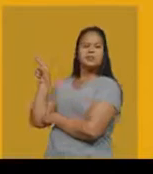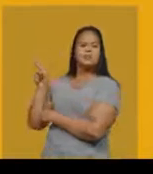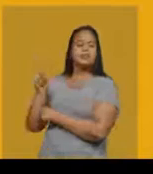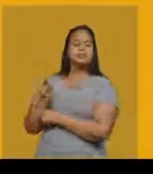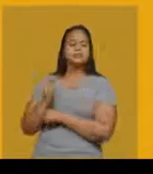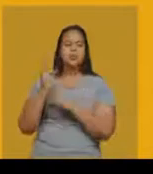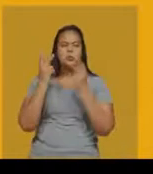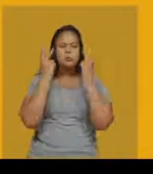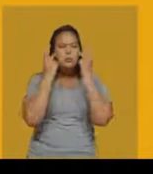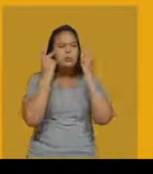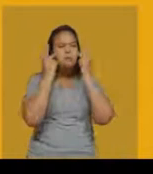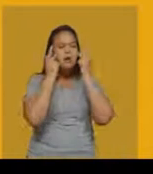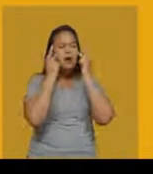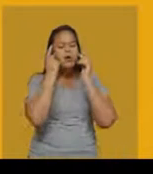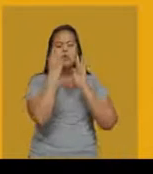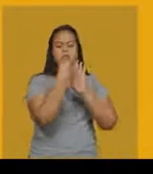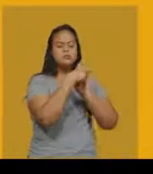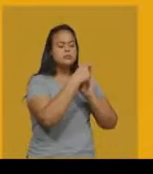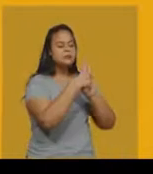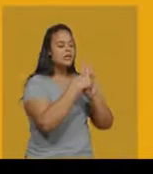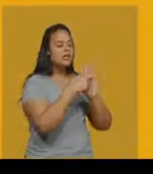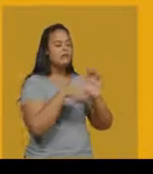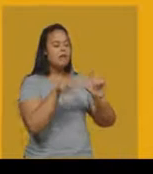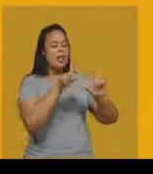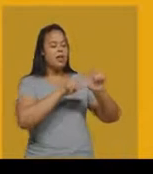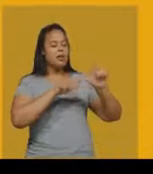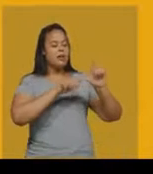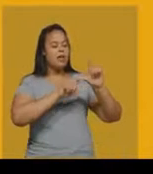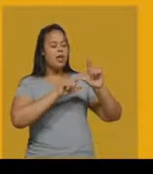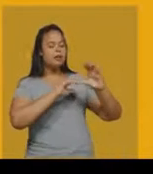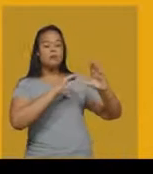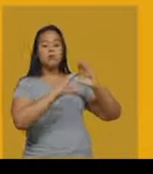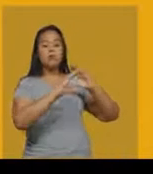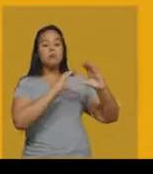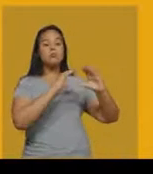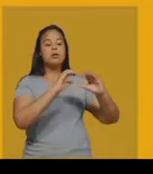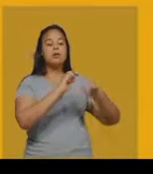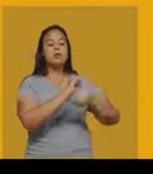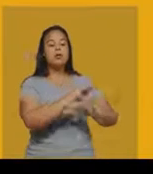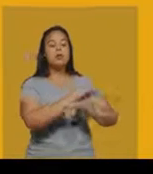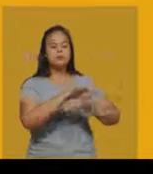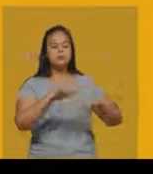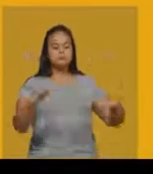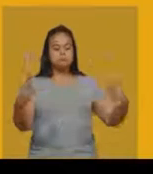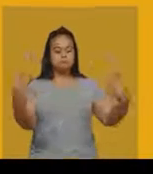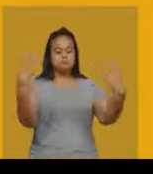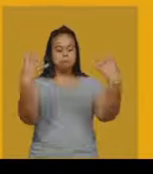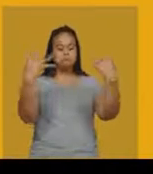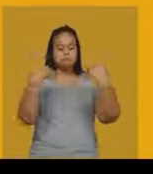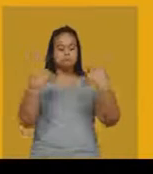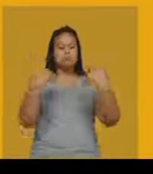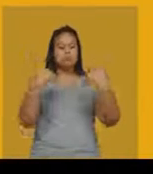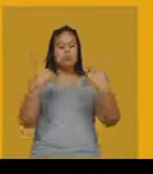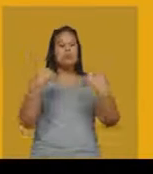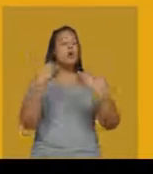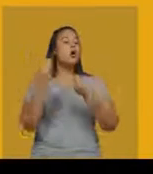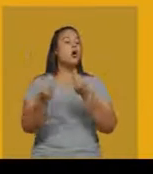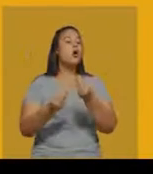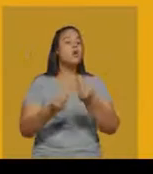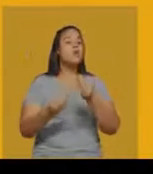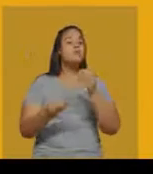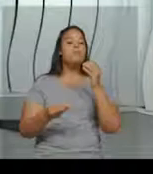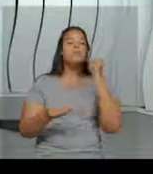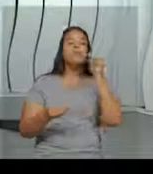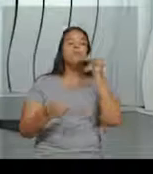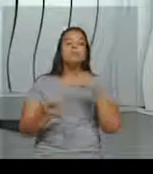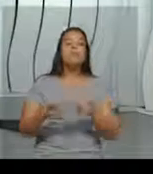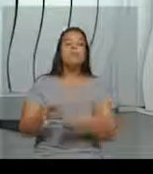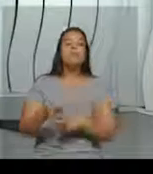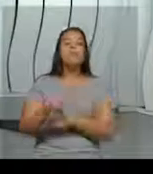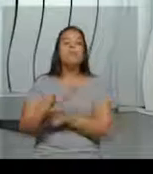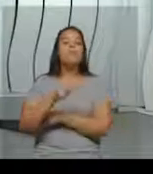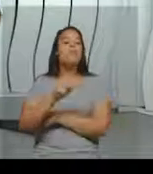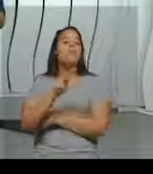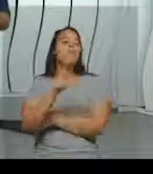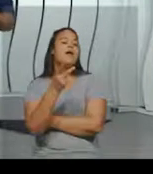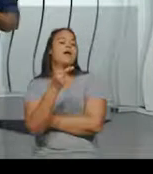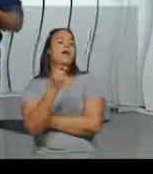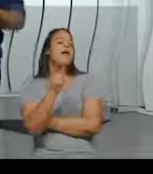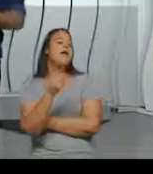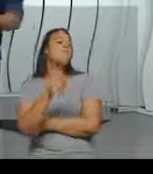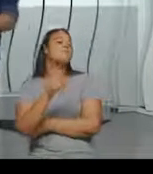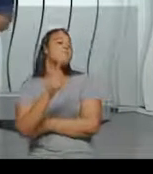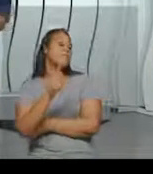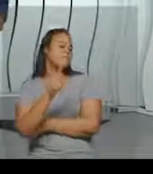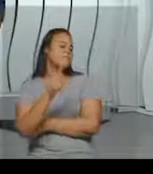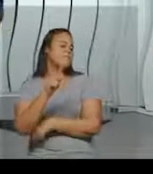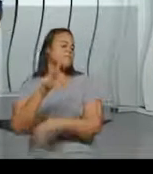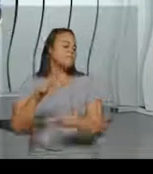normalmente escrevem as suas letras e as comunicam ao público por meio do rap, né? Isso é muito